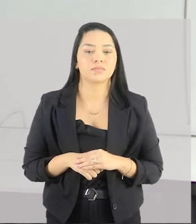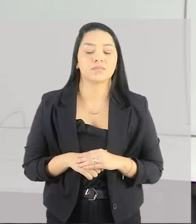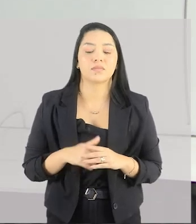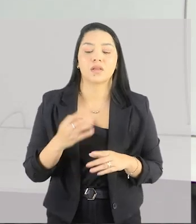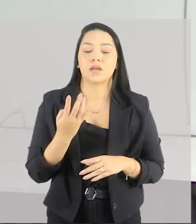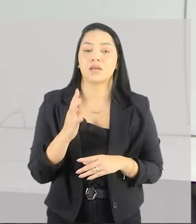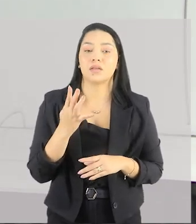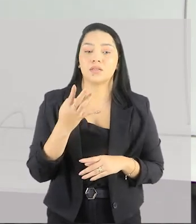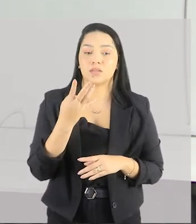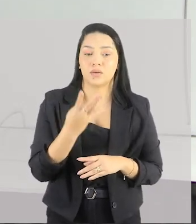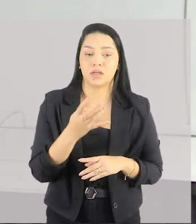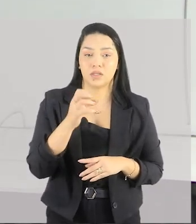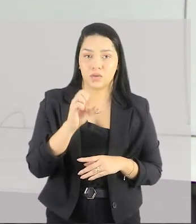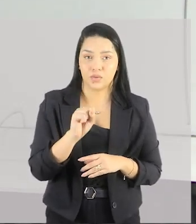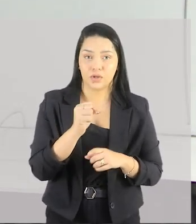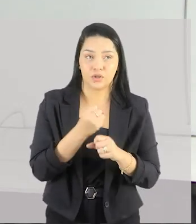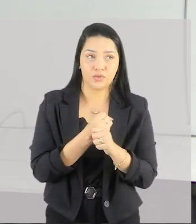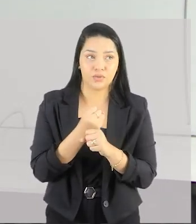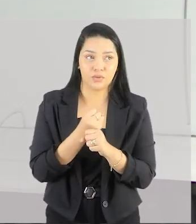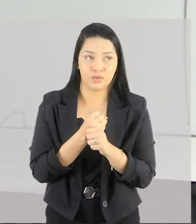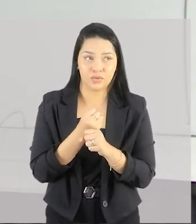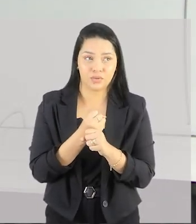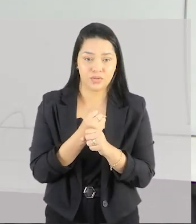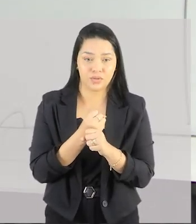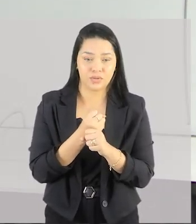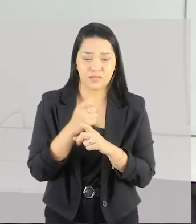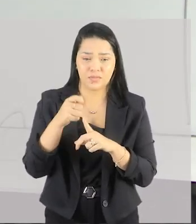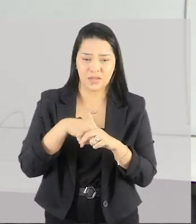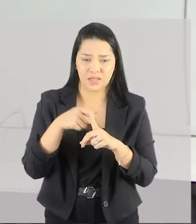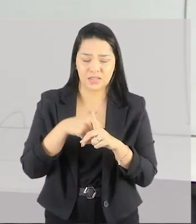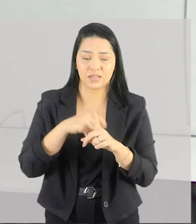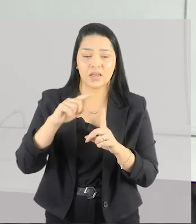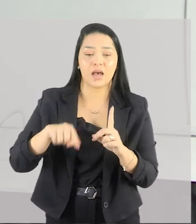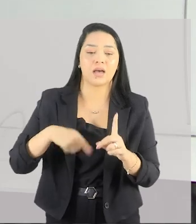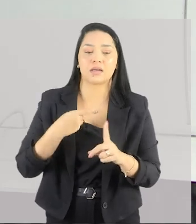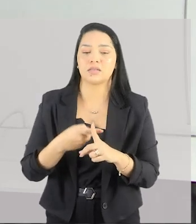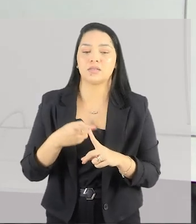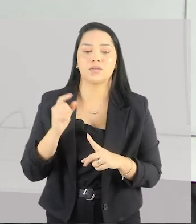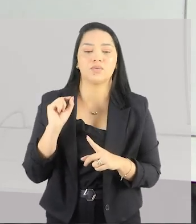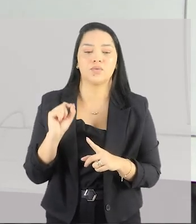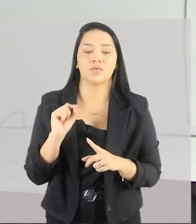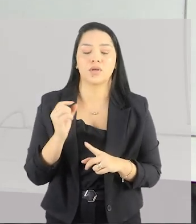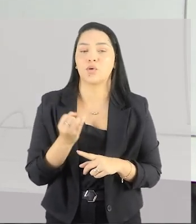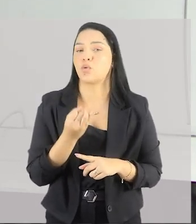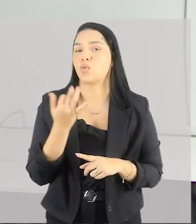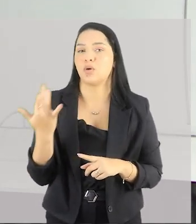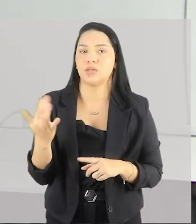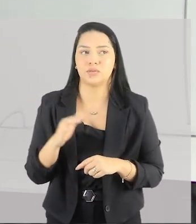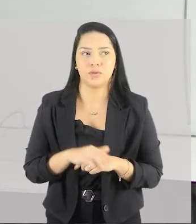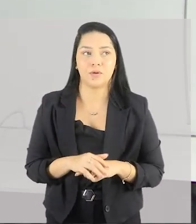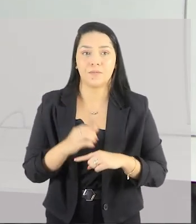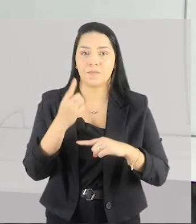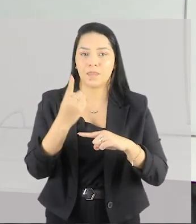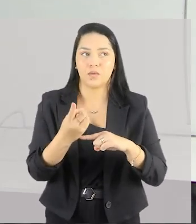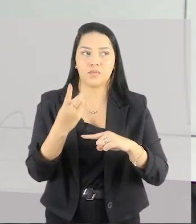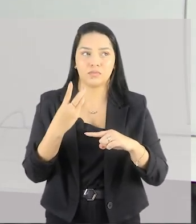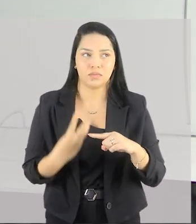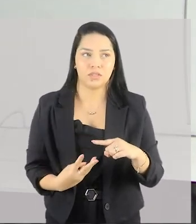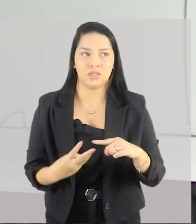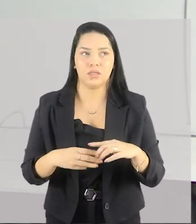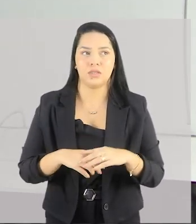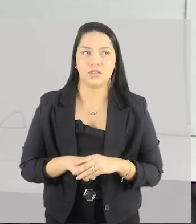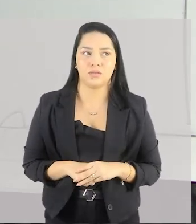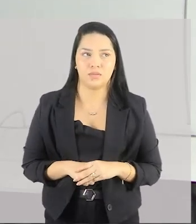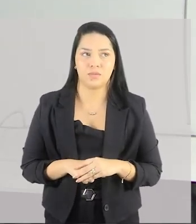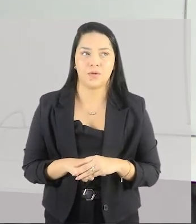Esses 48 anos aqui serão acrescidos quanto? 1/3,